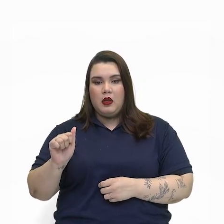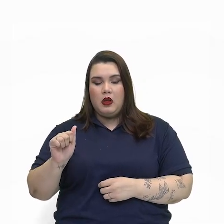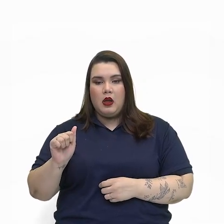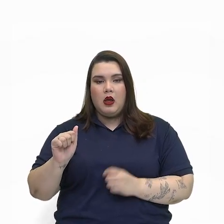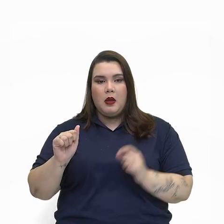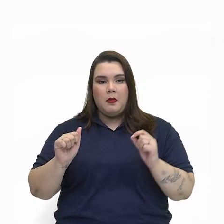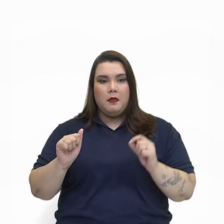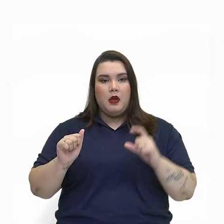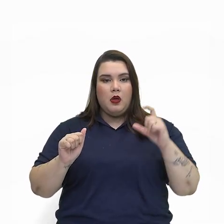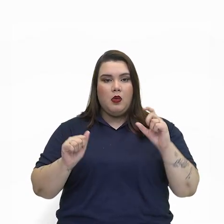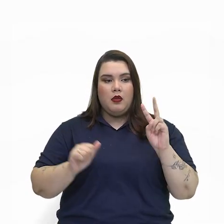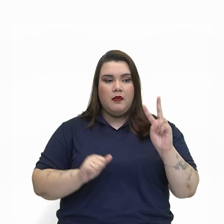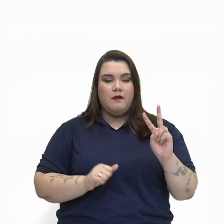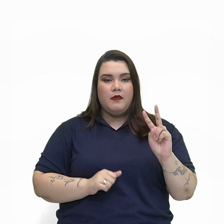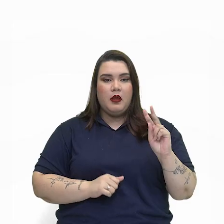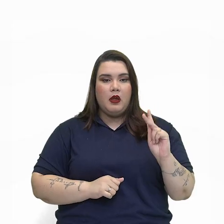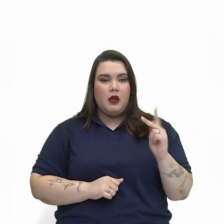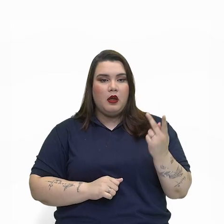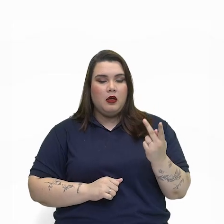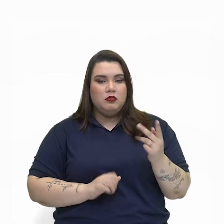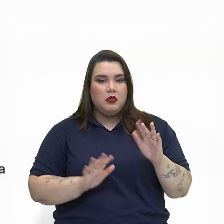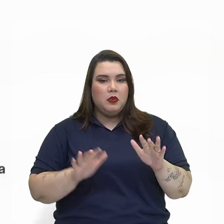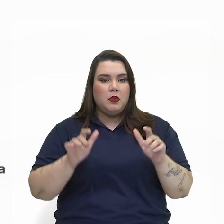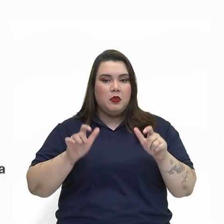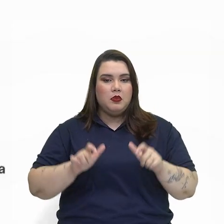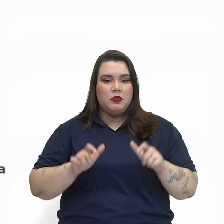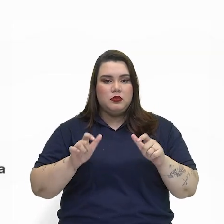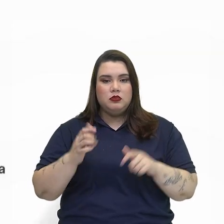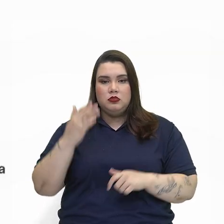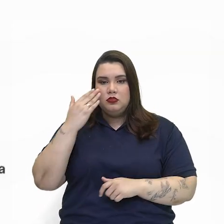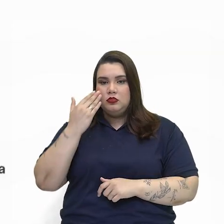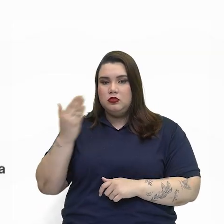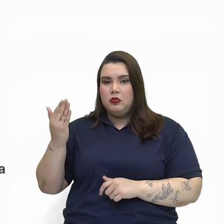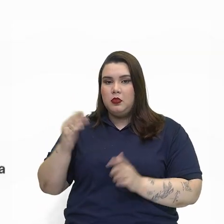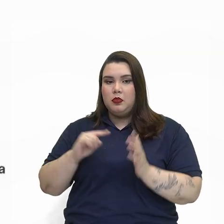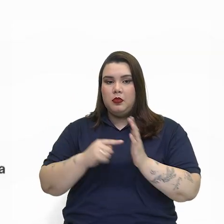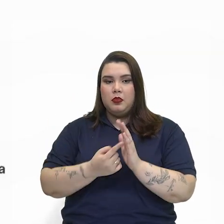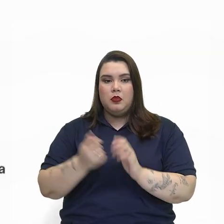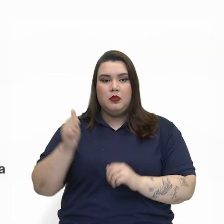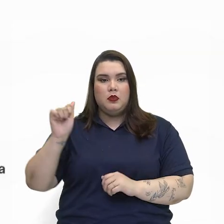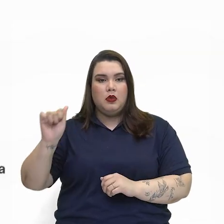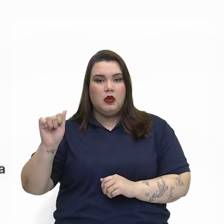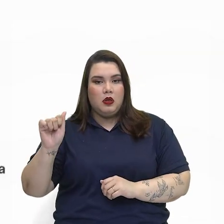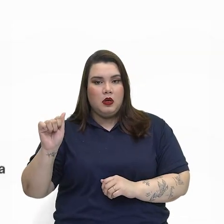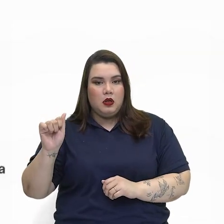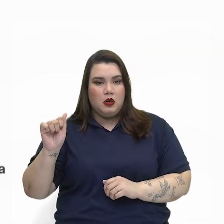VH. Olha só, onde é que está VA? Onde é que está o ponto A,